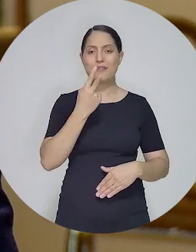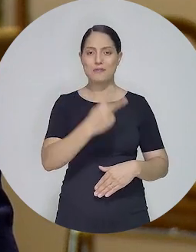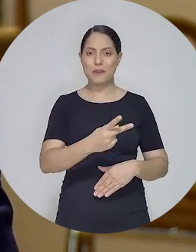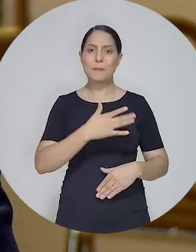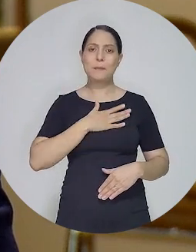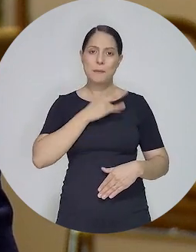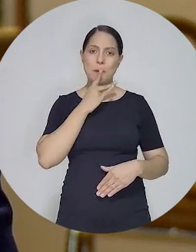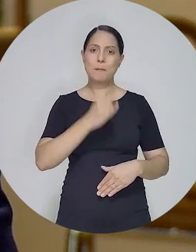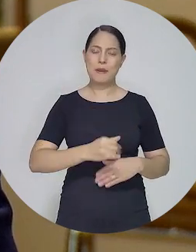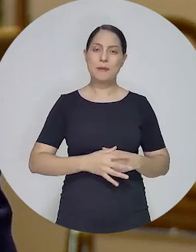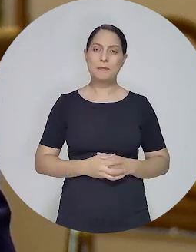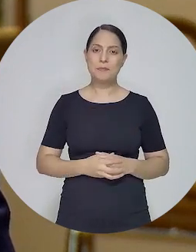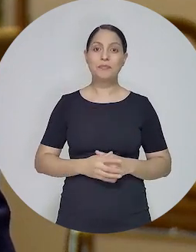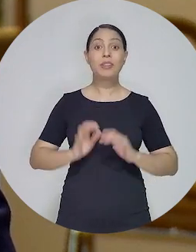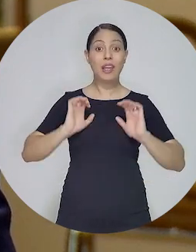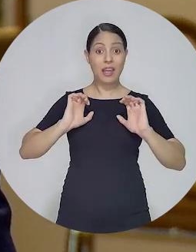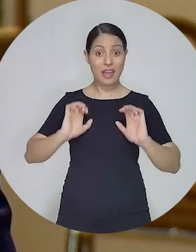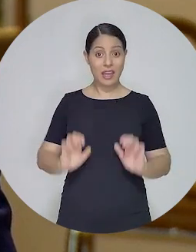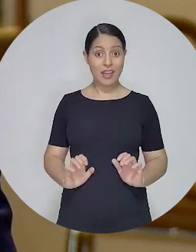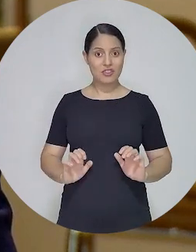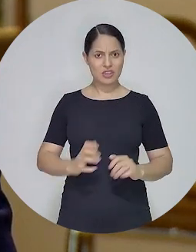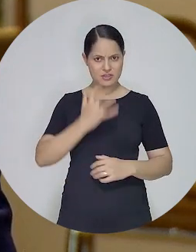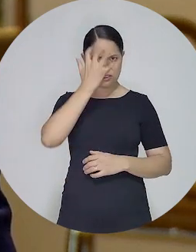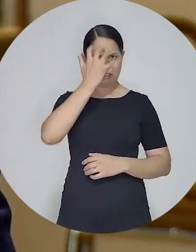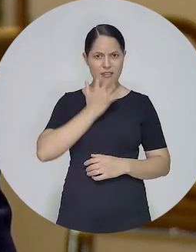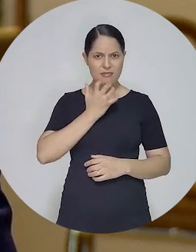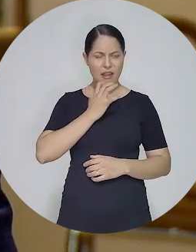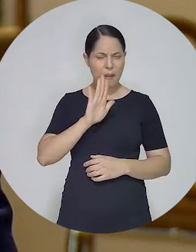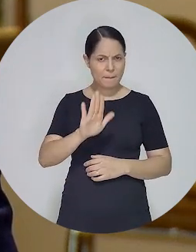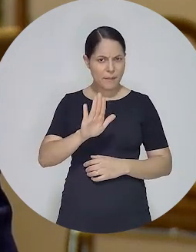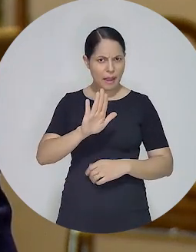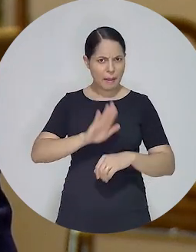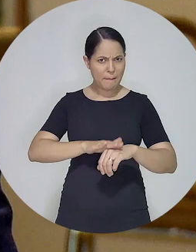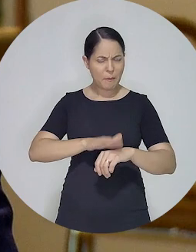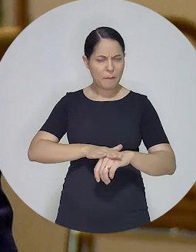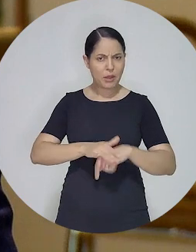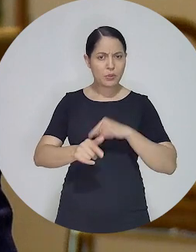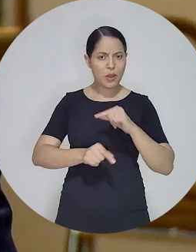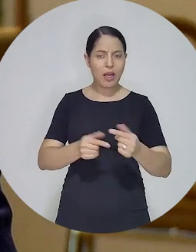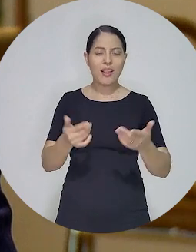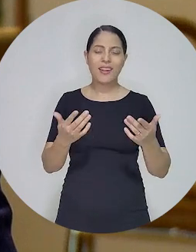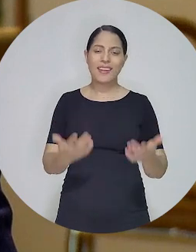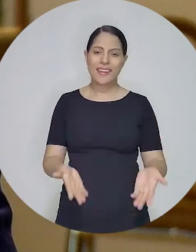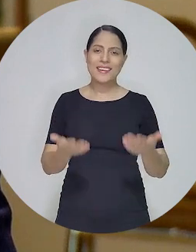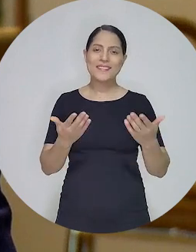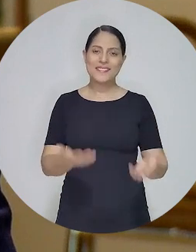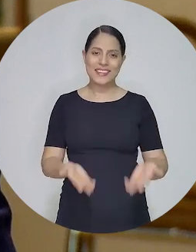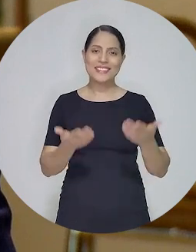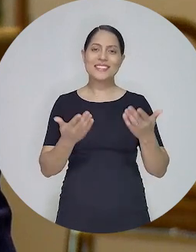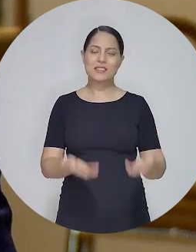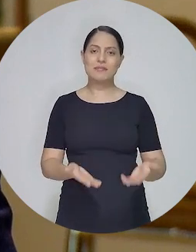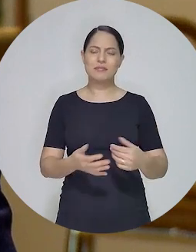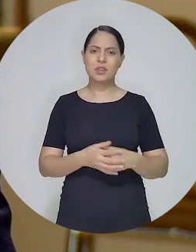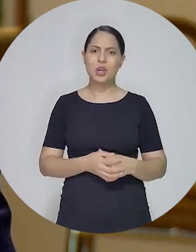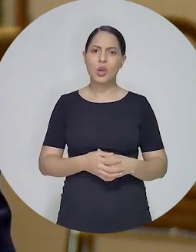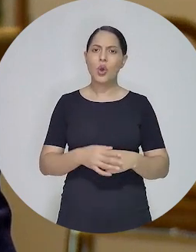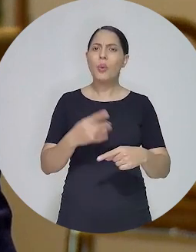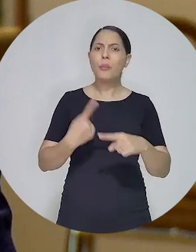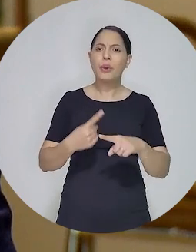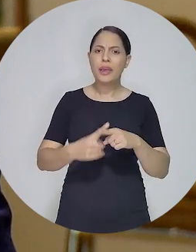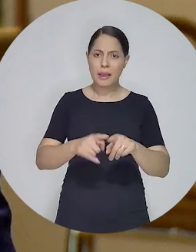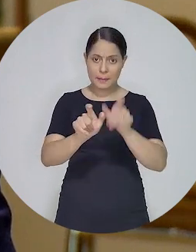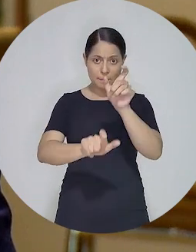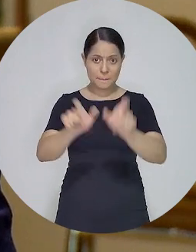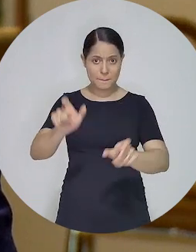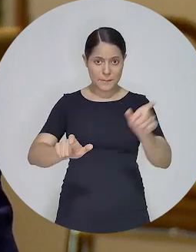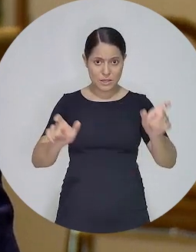seriedade, mas tratar tudo com muita leveza, né? Fazer com que as pessoas que trazem suas agruras para